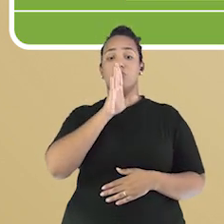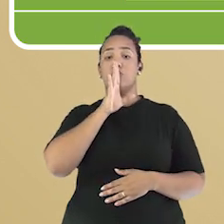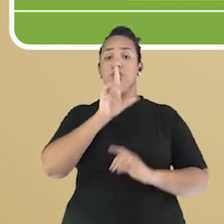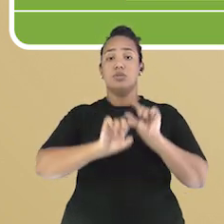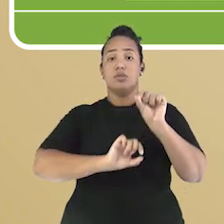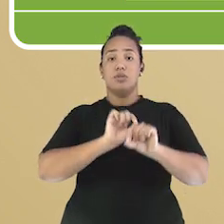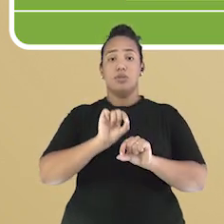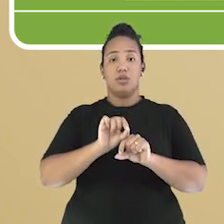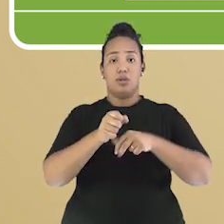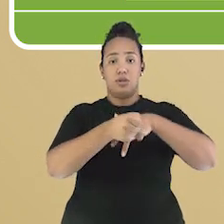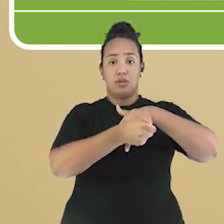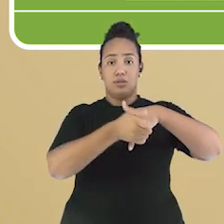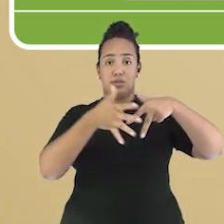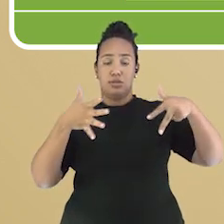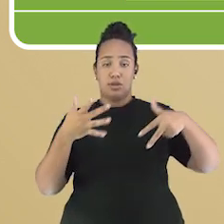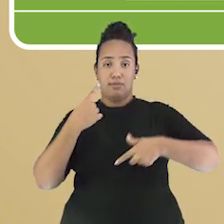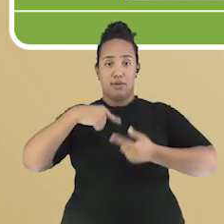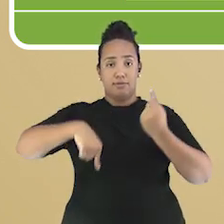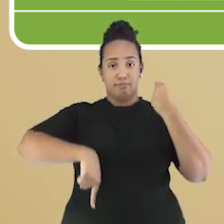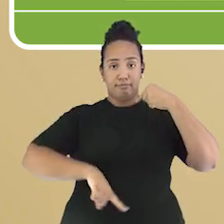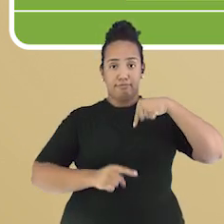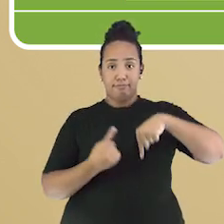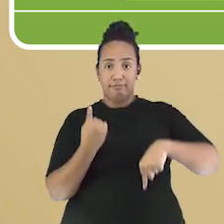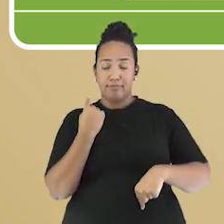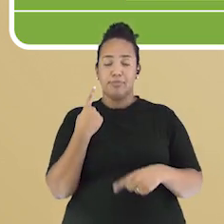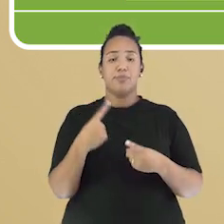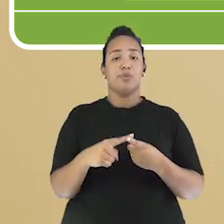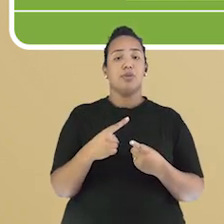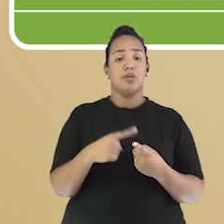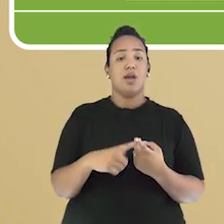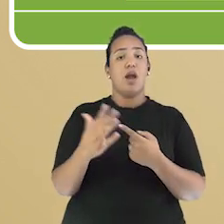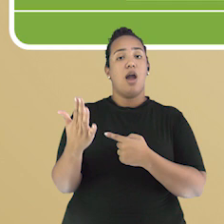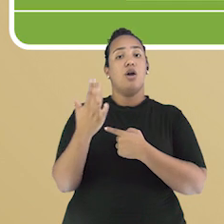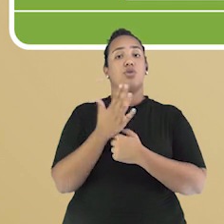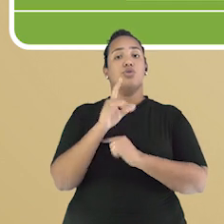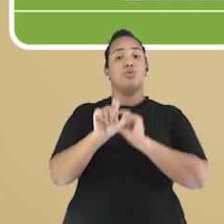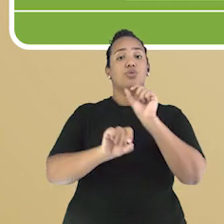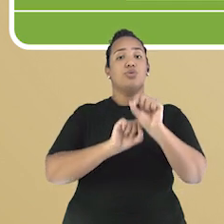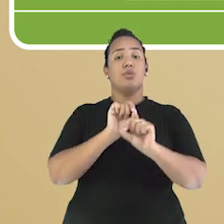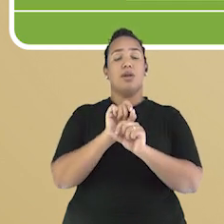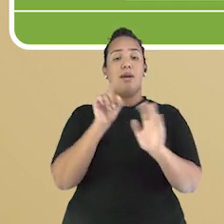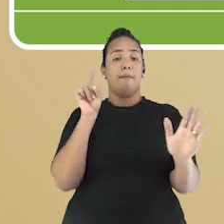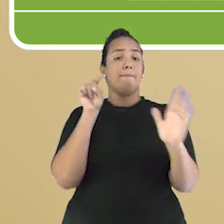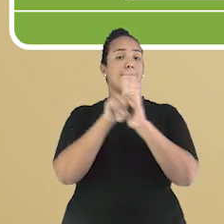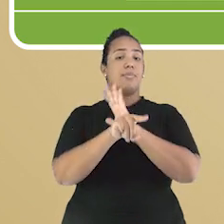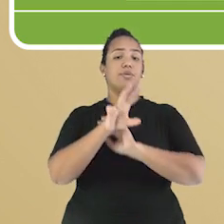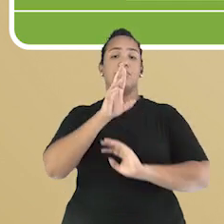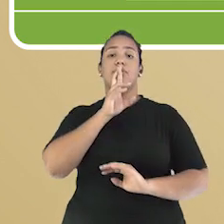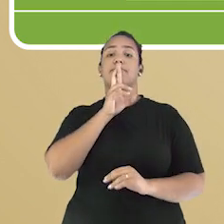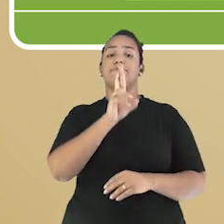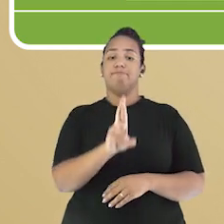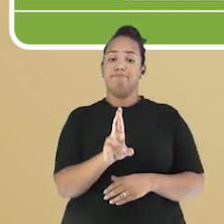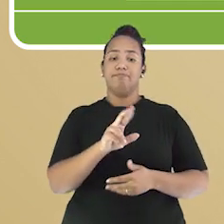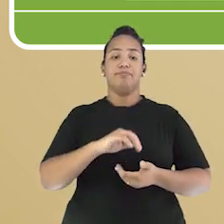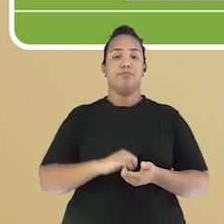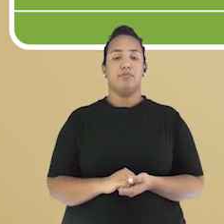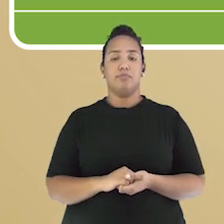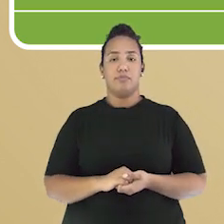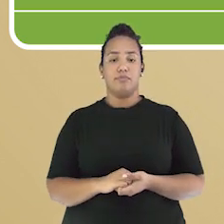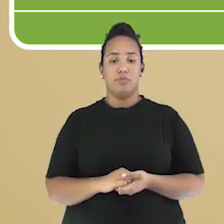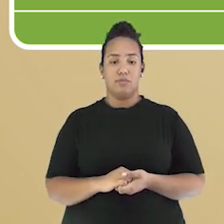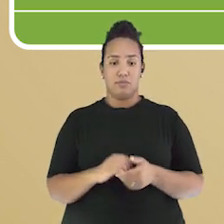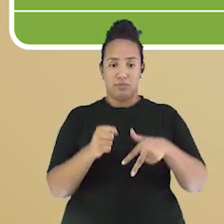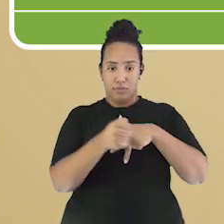sistema cardiovascular, porque conhecer ele vai nos ajudar a responder uma pergunta muito importante.